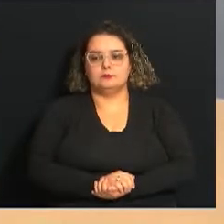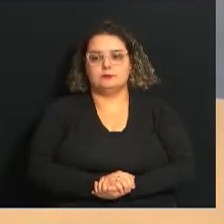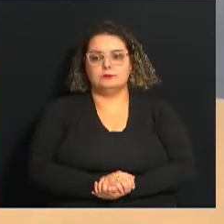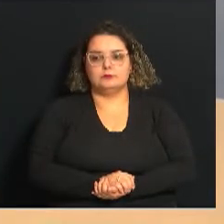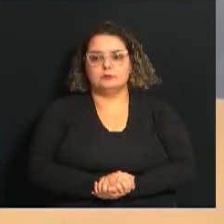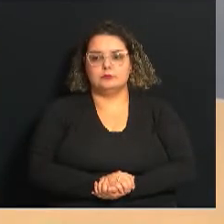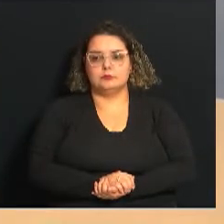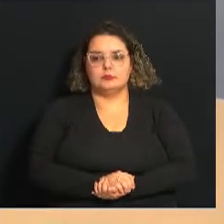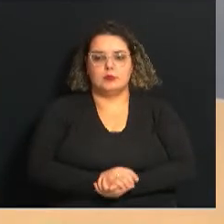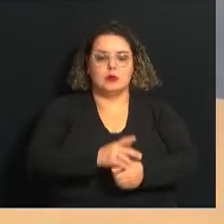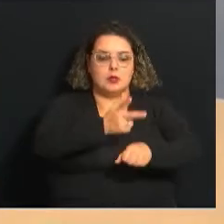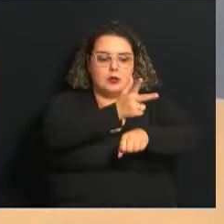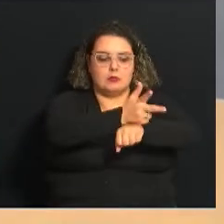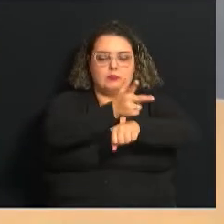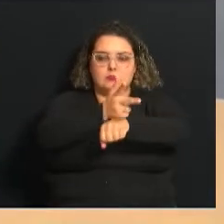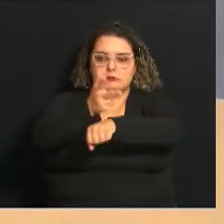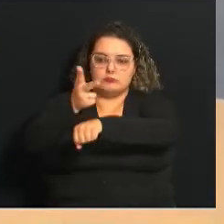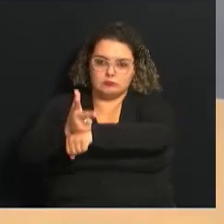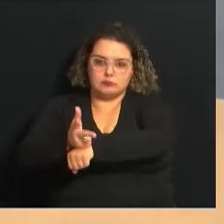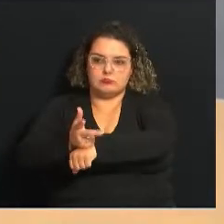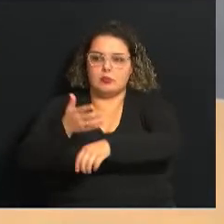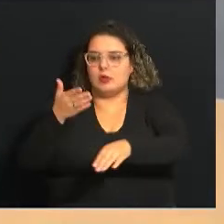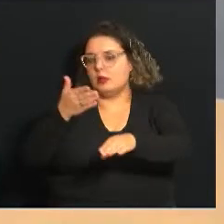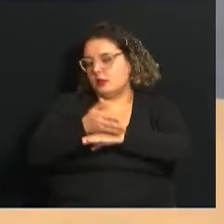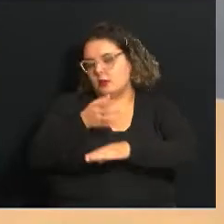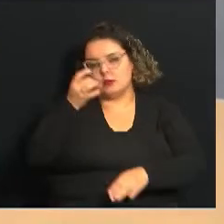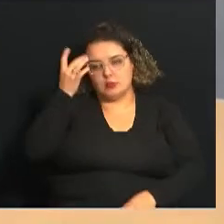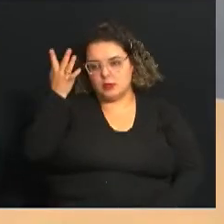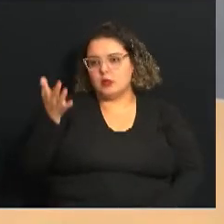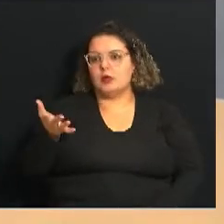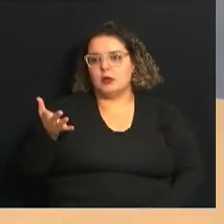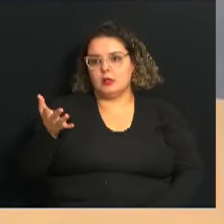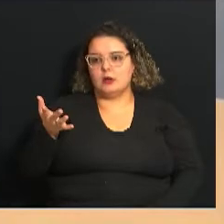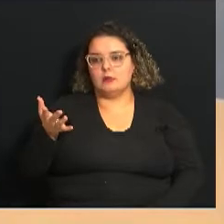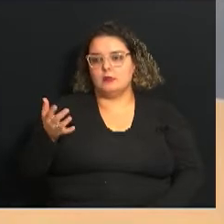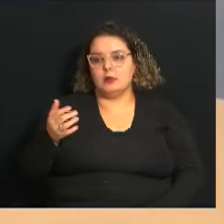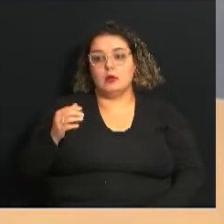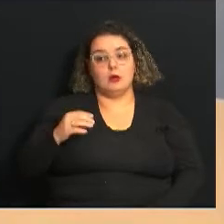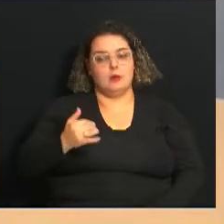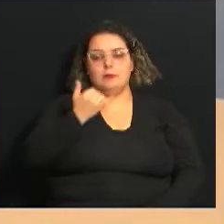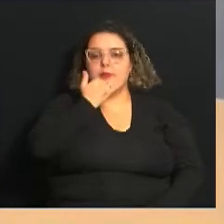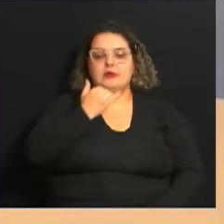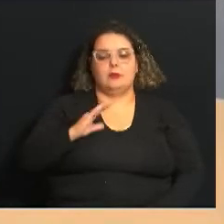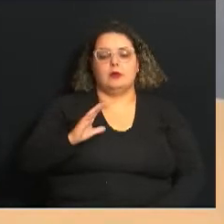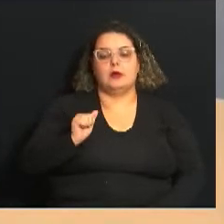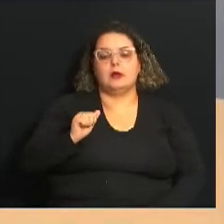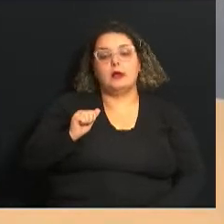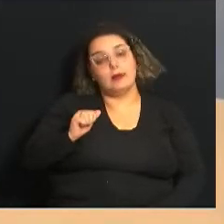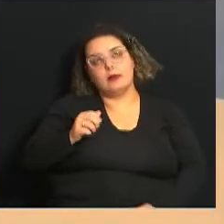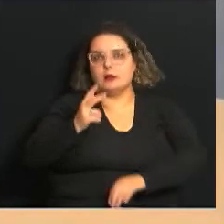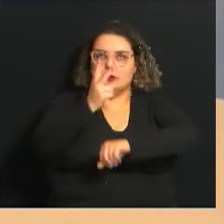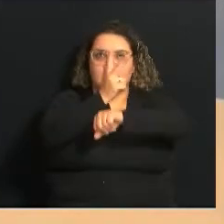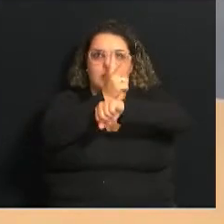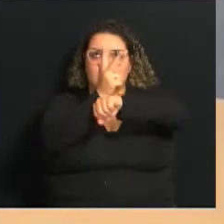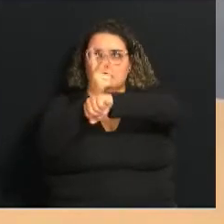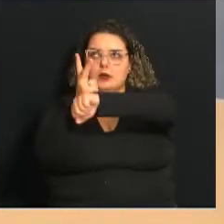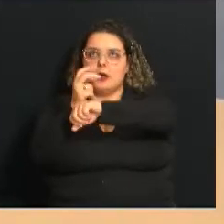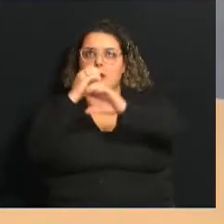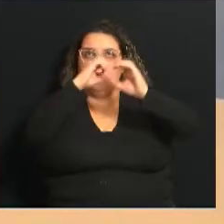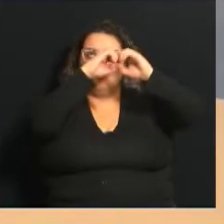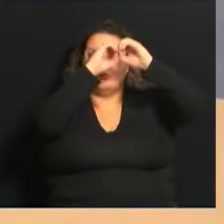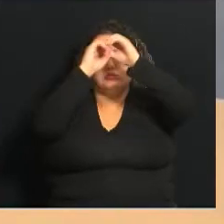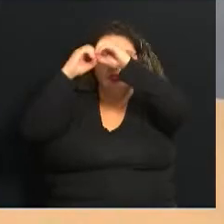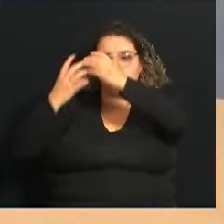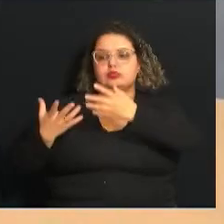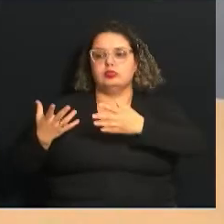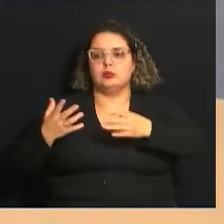colocadas no local de acesso fácil, né? As câmeras de monitoramento de meteoros, tem uma série de outras atividades e já foram